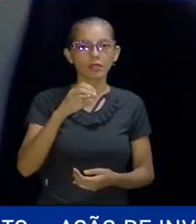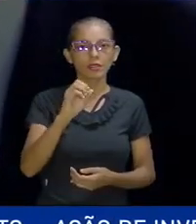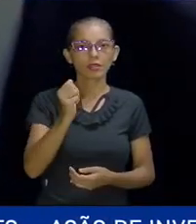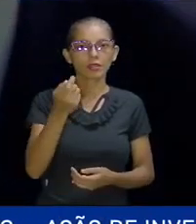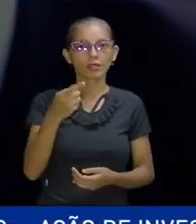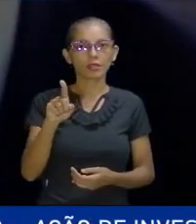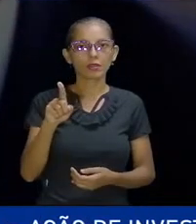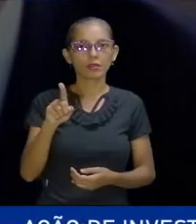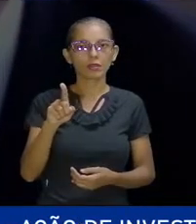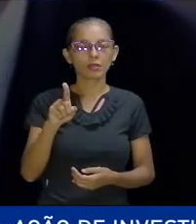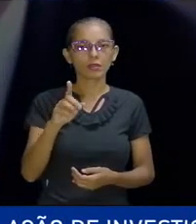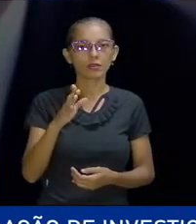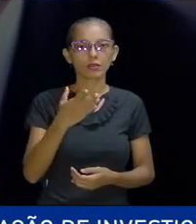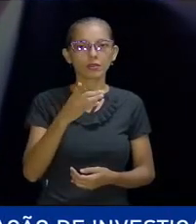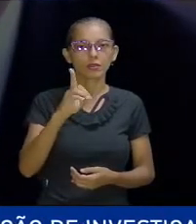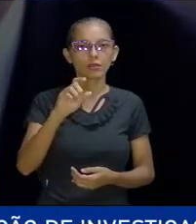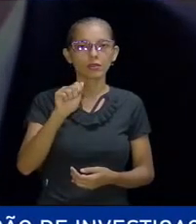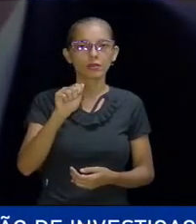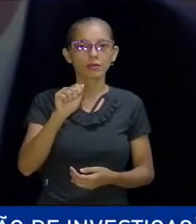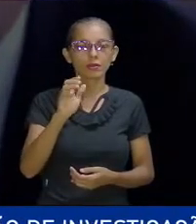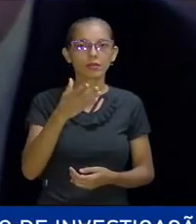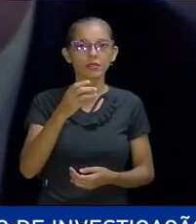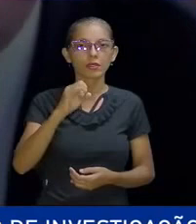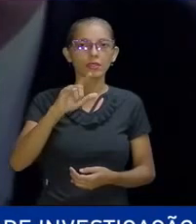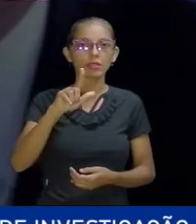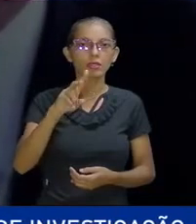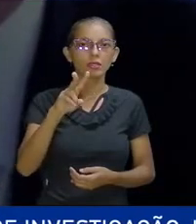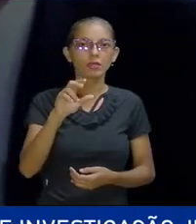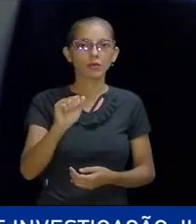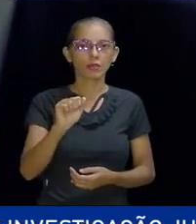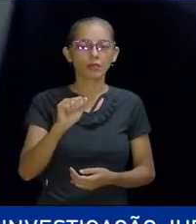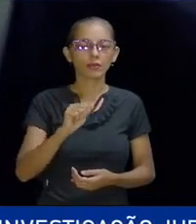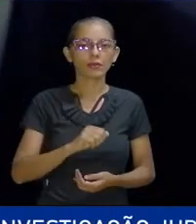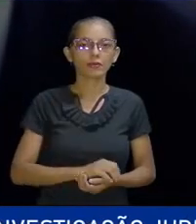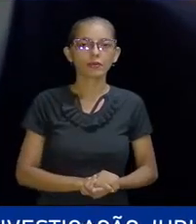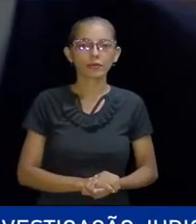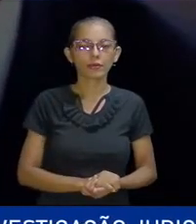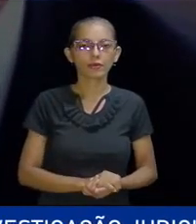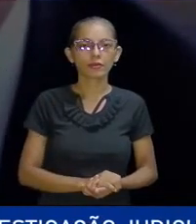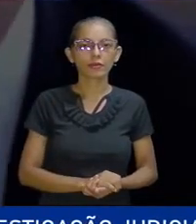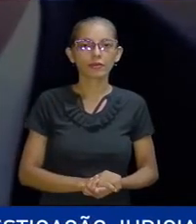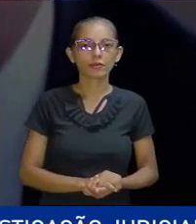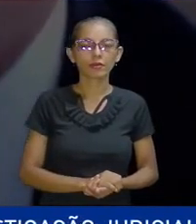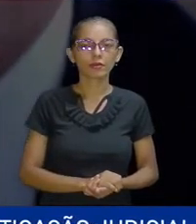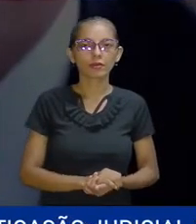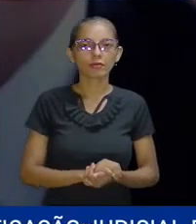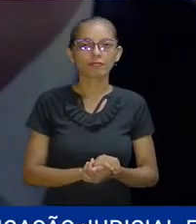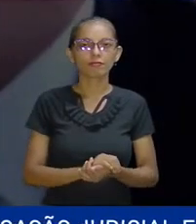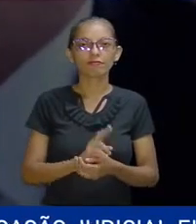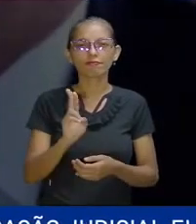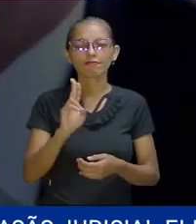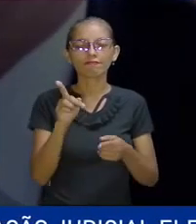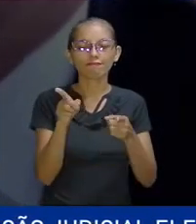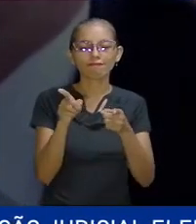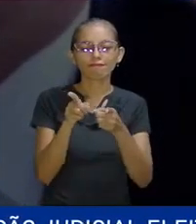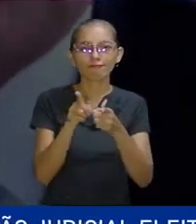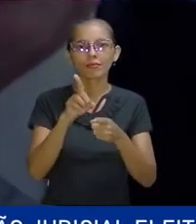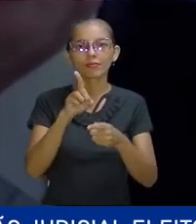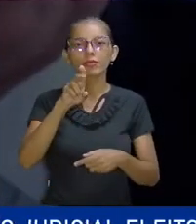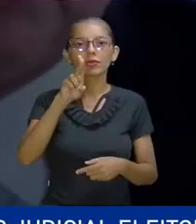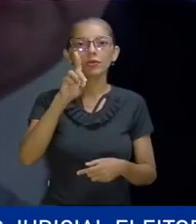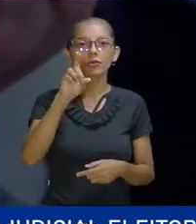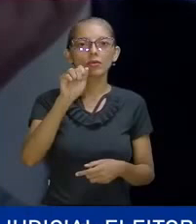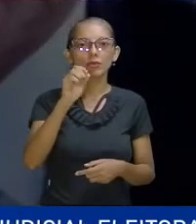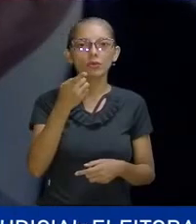dourada, conhecido por Dudão, preto, camisa direcionou branca, gravata vermelha diversos listrada. processos licitatórios,